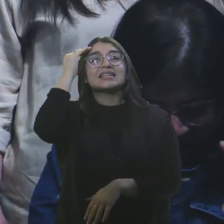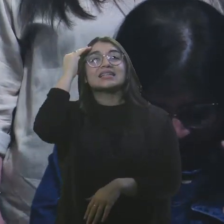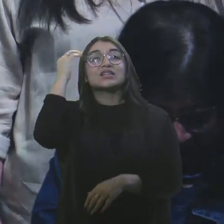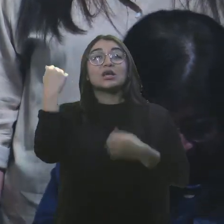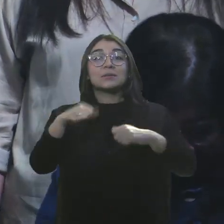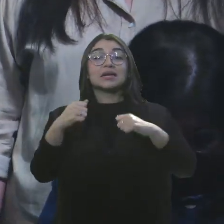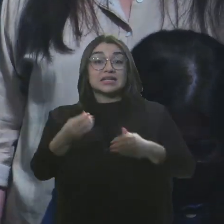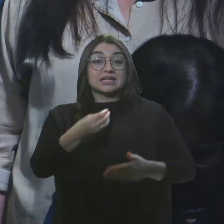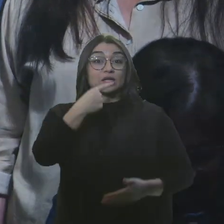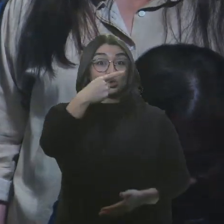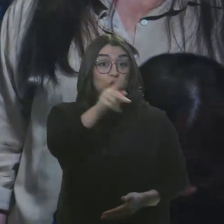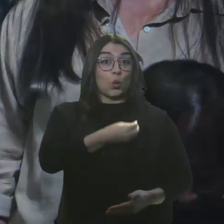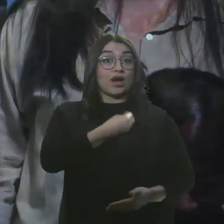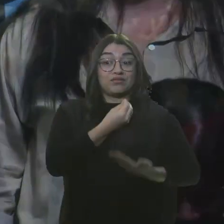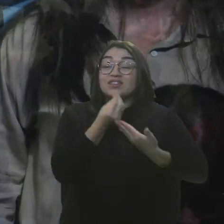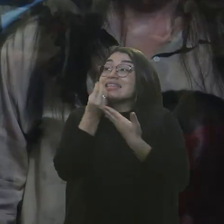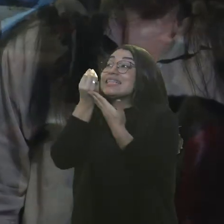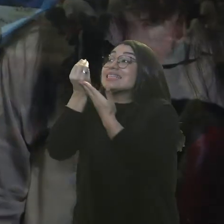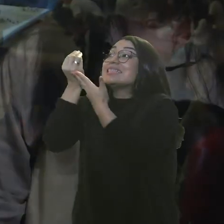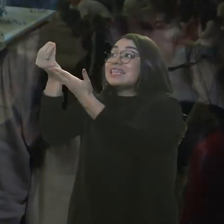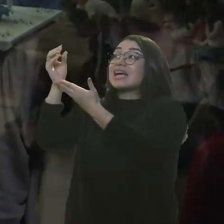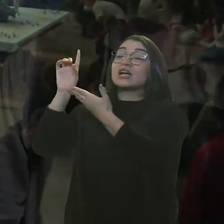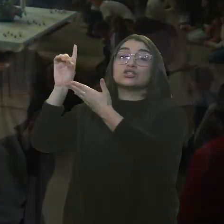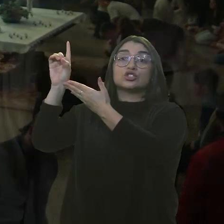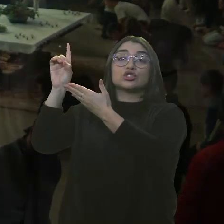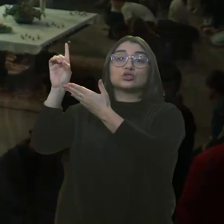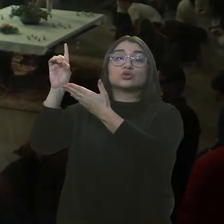a mão bem alto, bem alto, bem alto. Deus te abençoe.